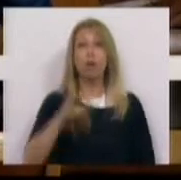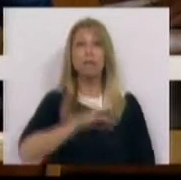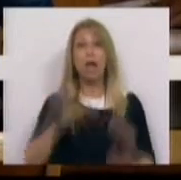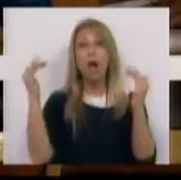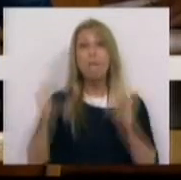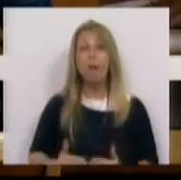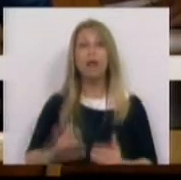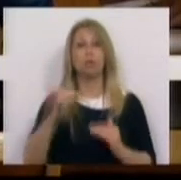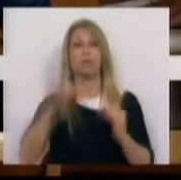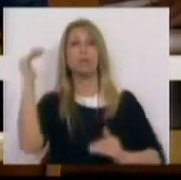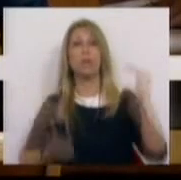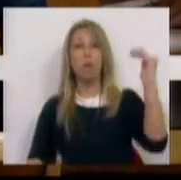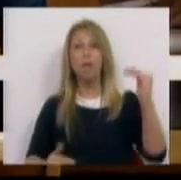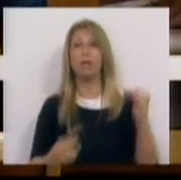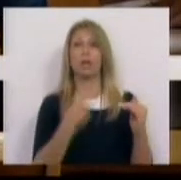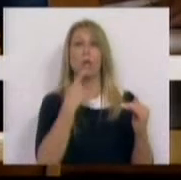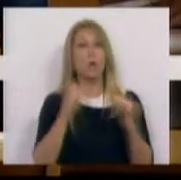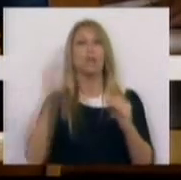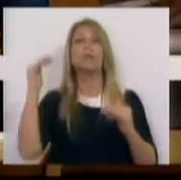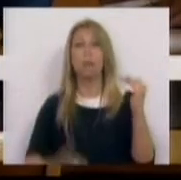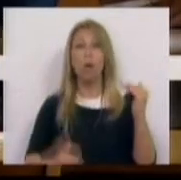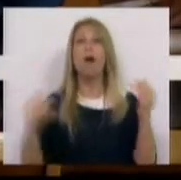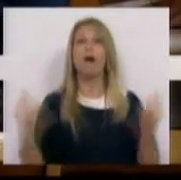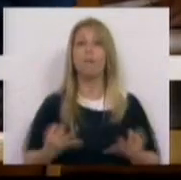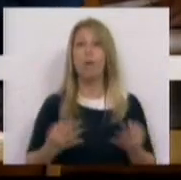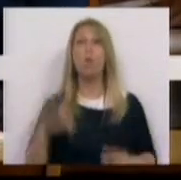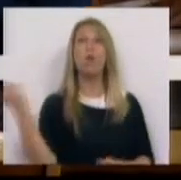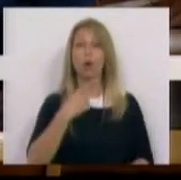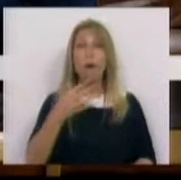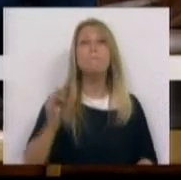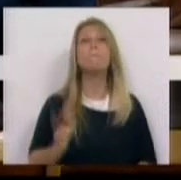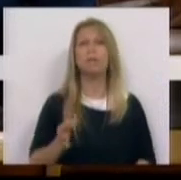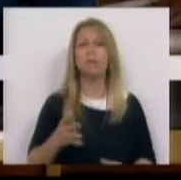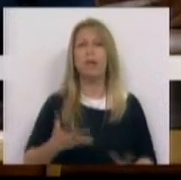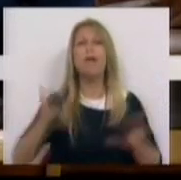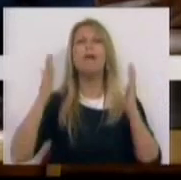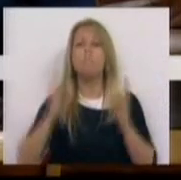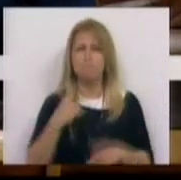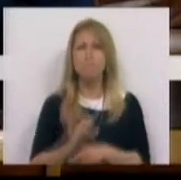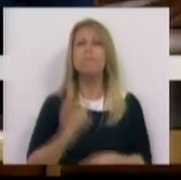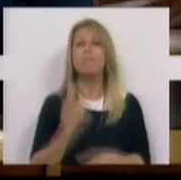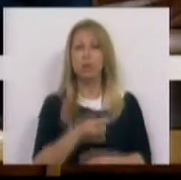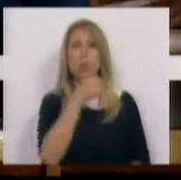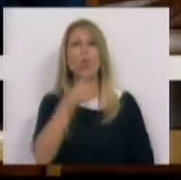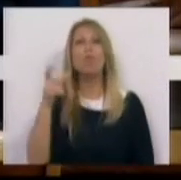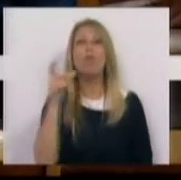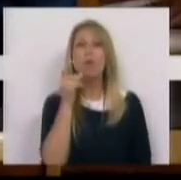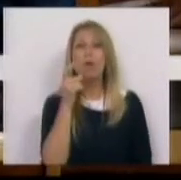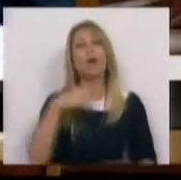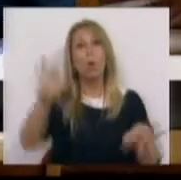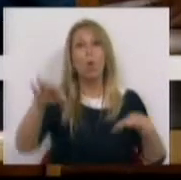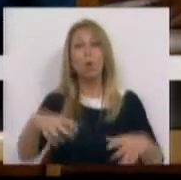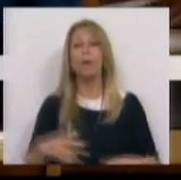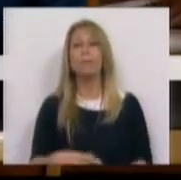das desigualdades e das profundas desigualdades. O que precisamos é mesmo de um compromisso, de um